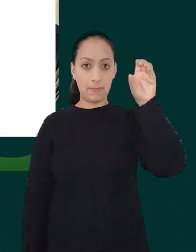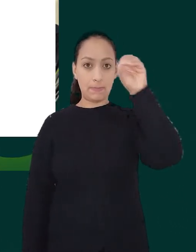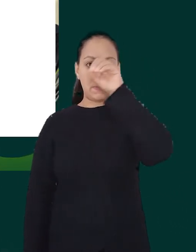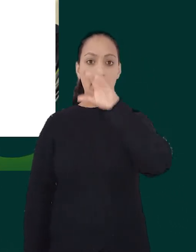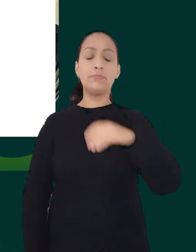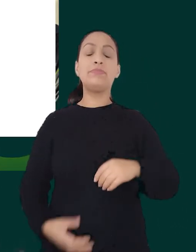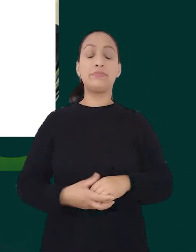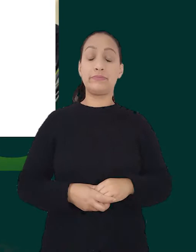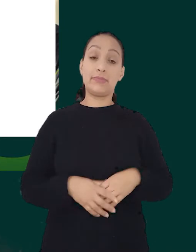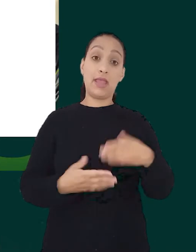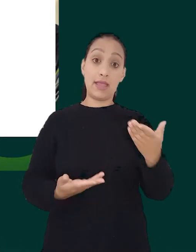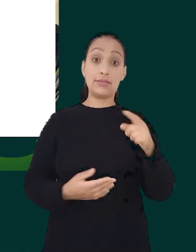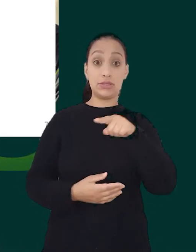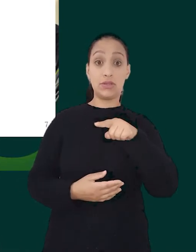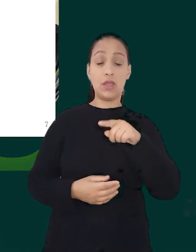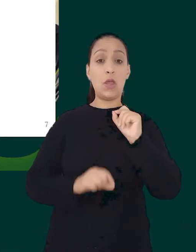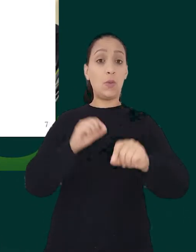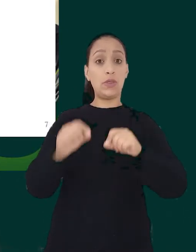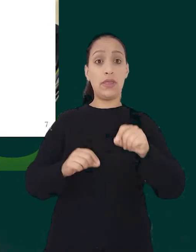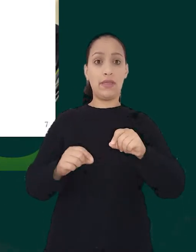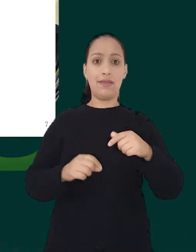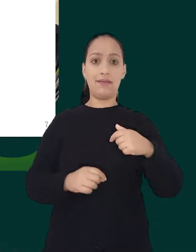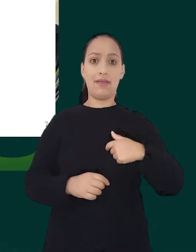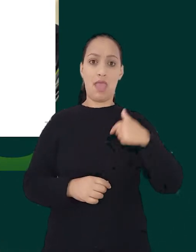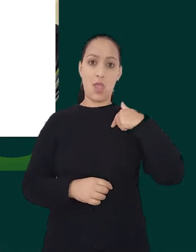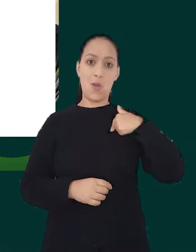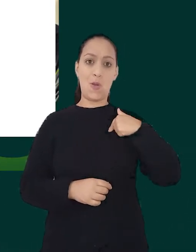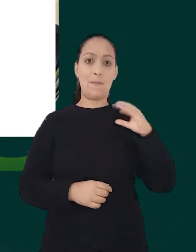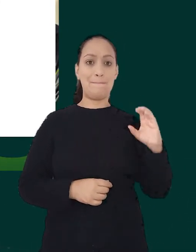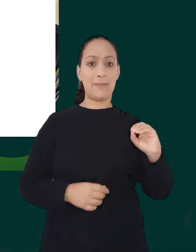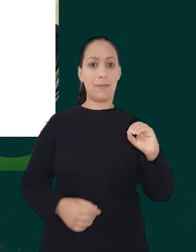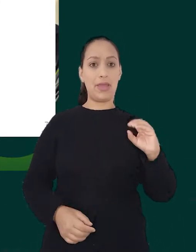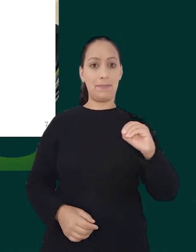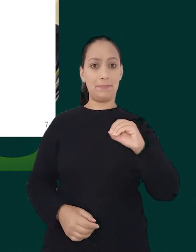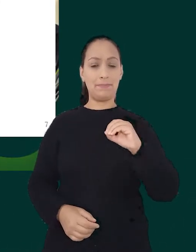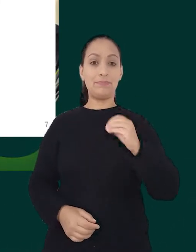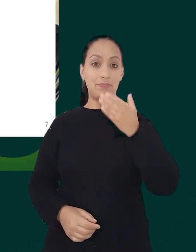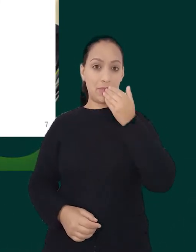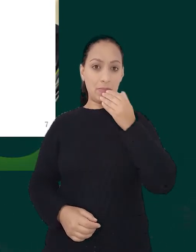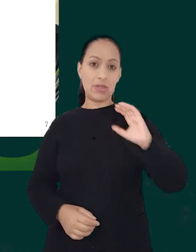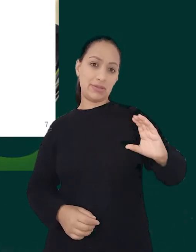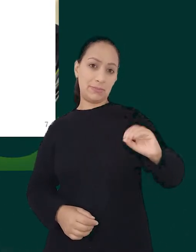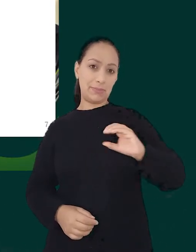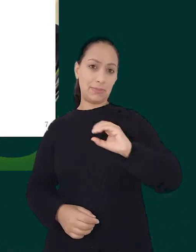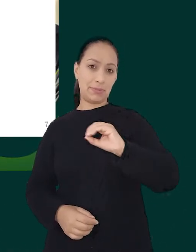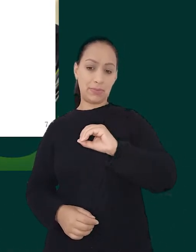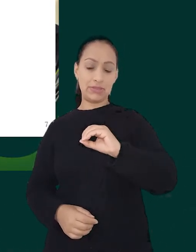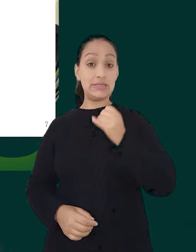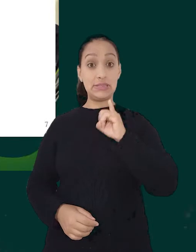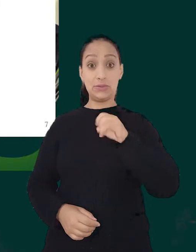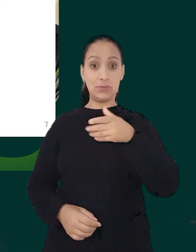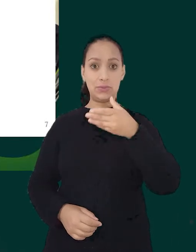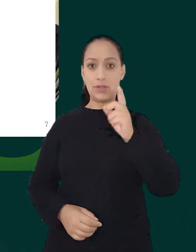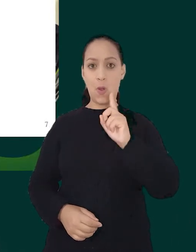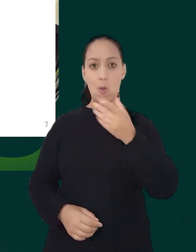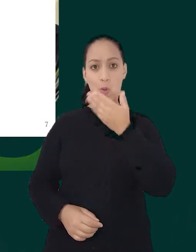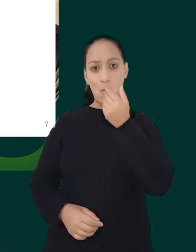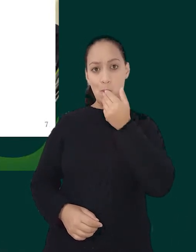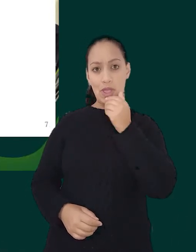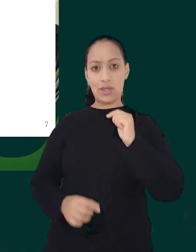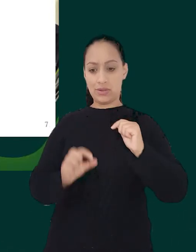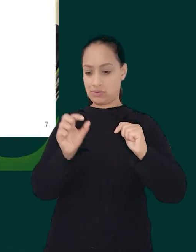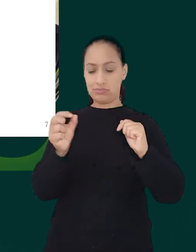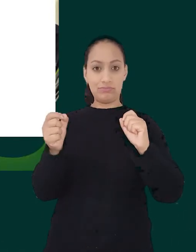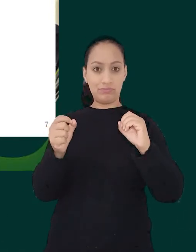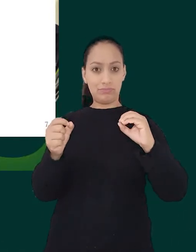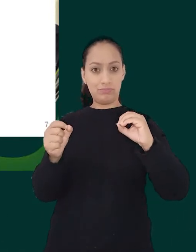Pac-Man nada mais é do que tu sendo o Pac-Man. Quando quando tu não comeu a balinha, né, o